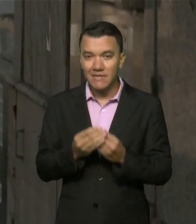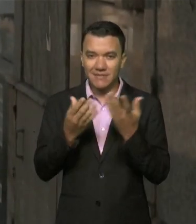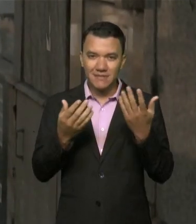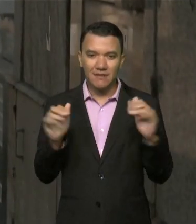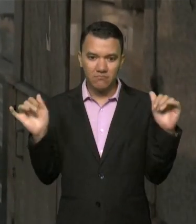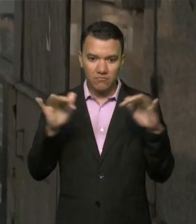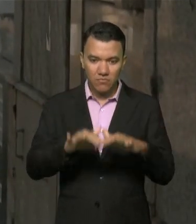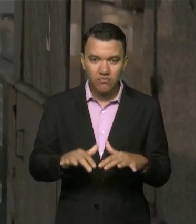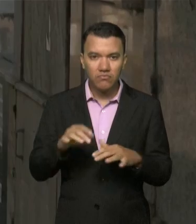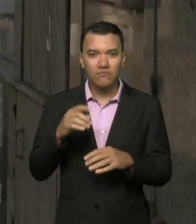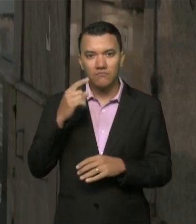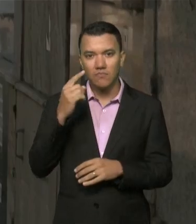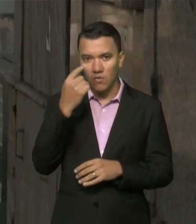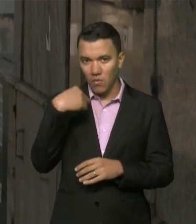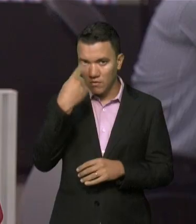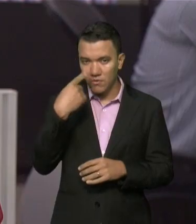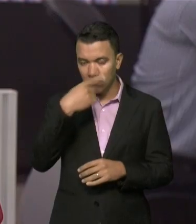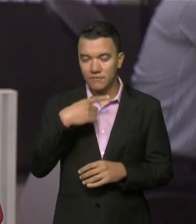dia.